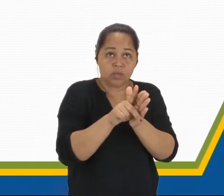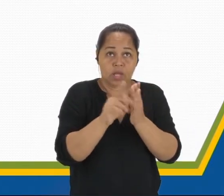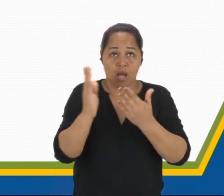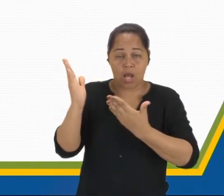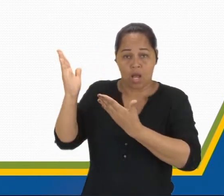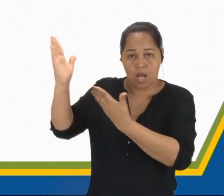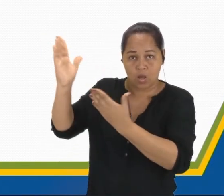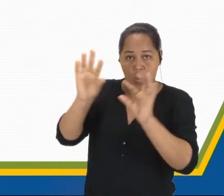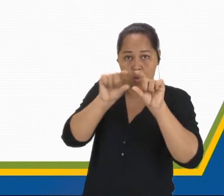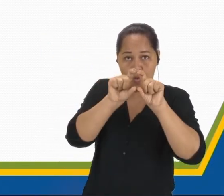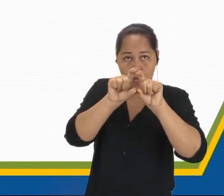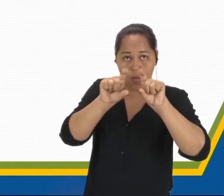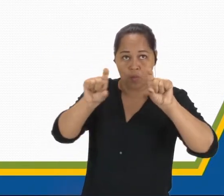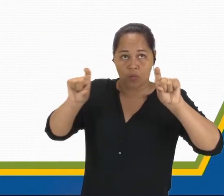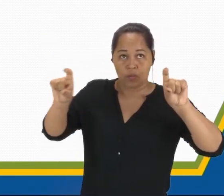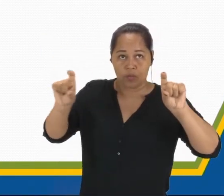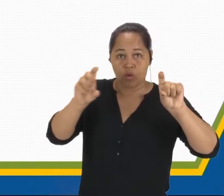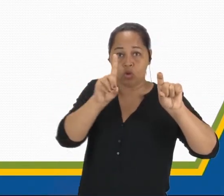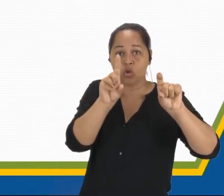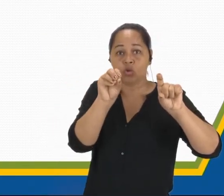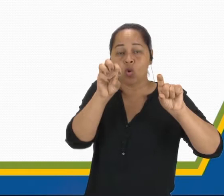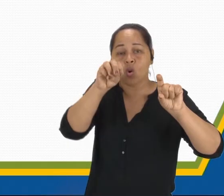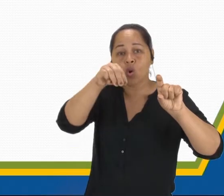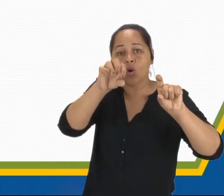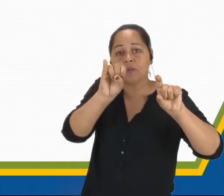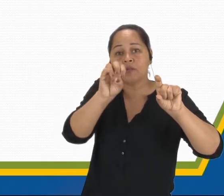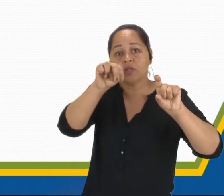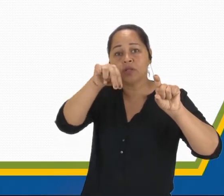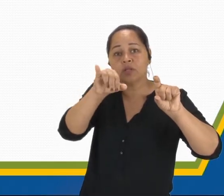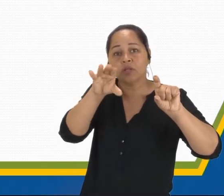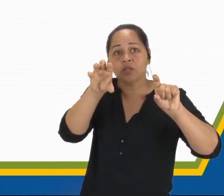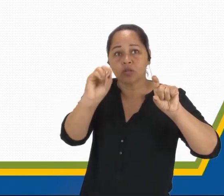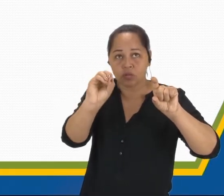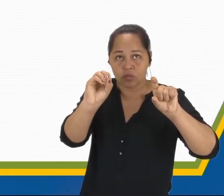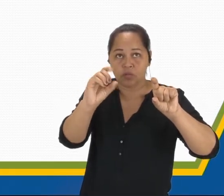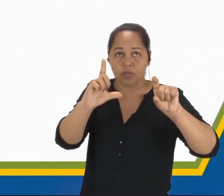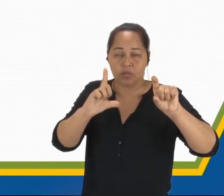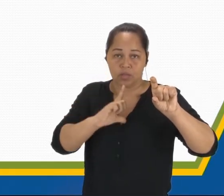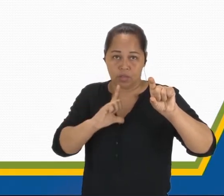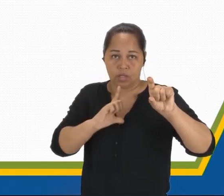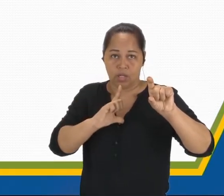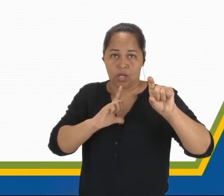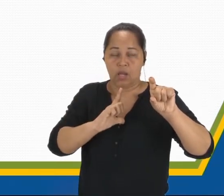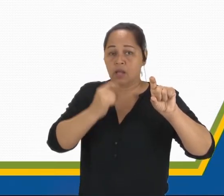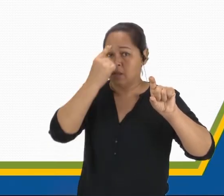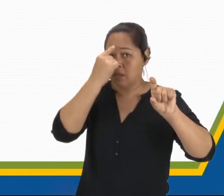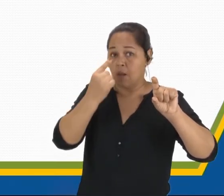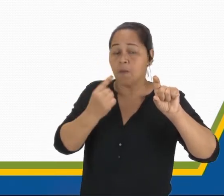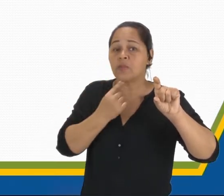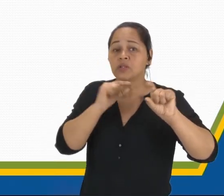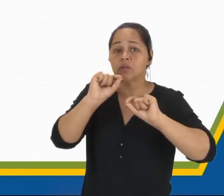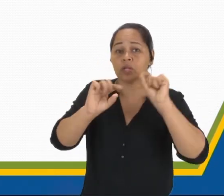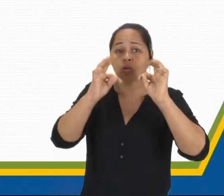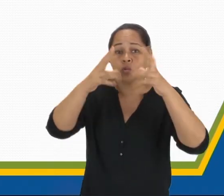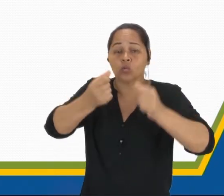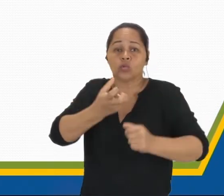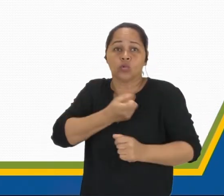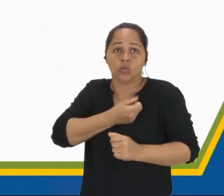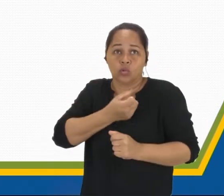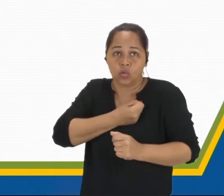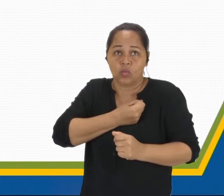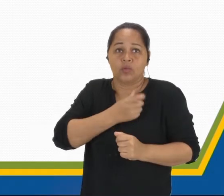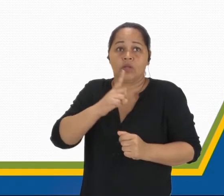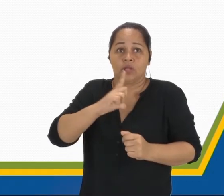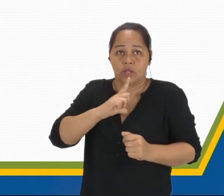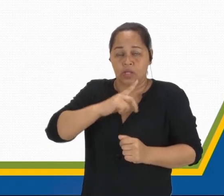de gráficos, tá? Essa é a função tangente, tá? Função cotangente é a inversa, é o cosseno sobre seno,